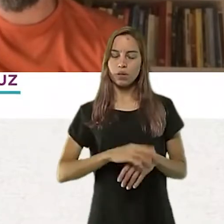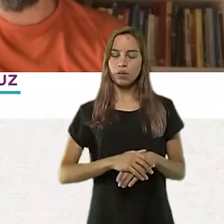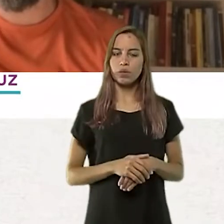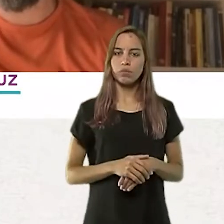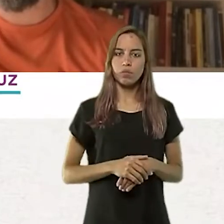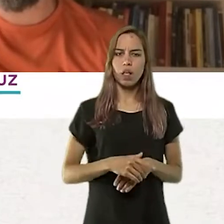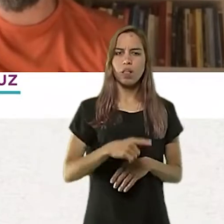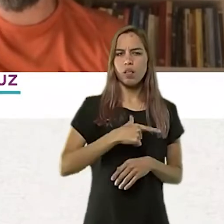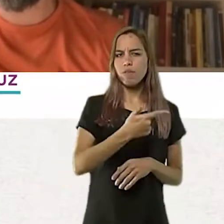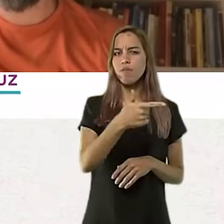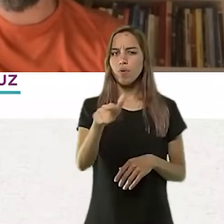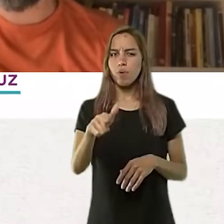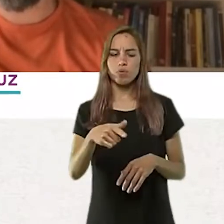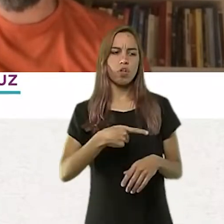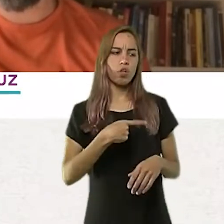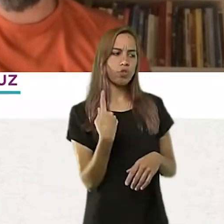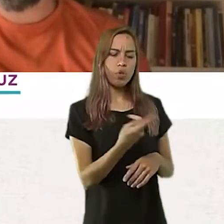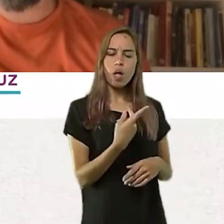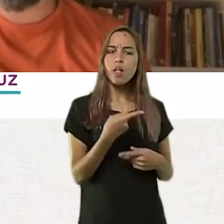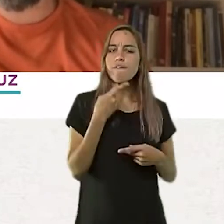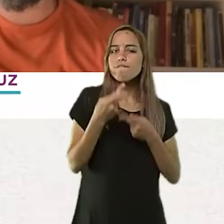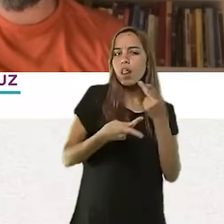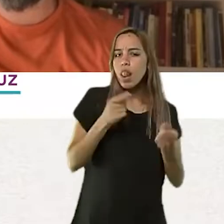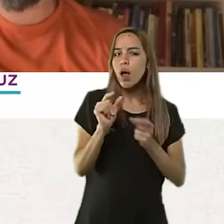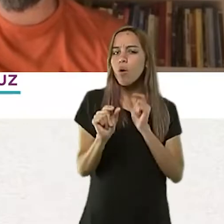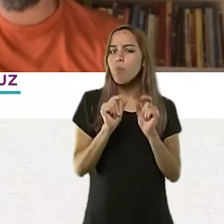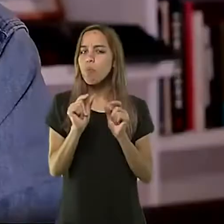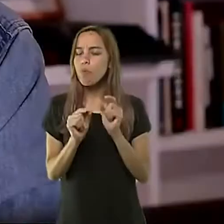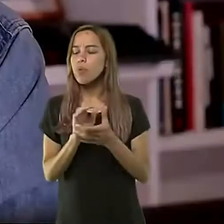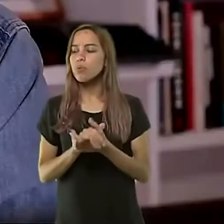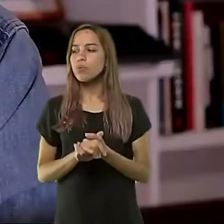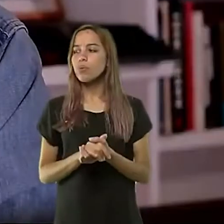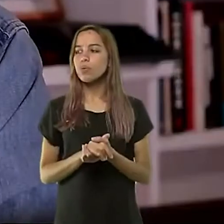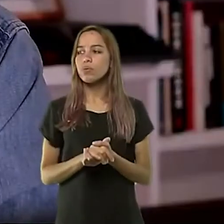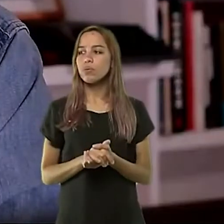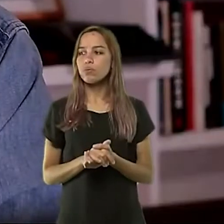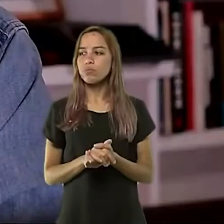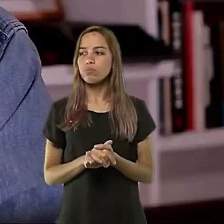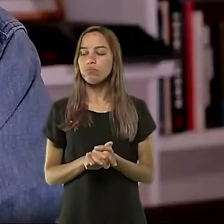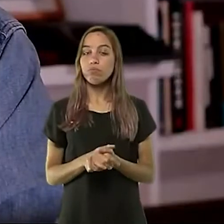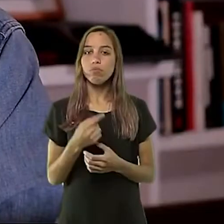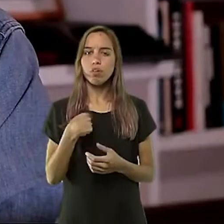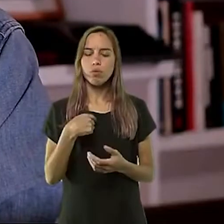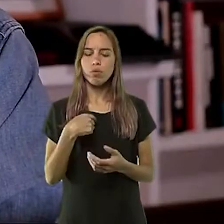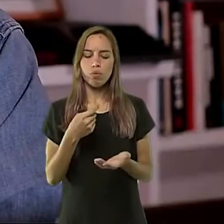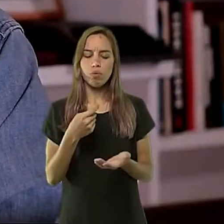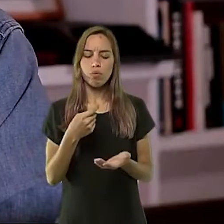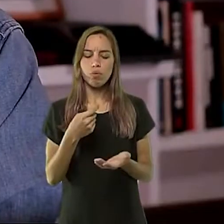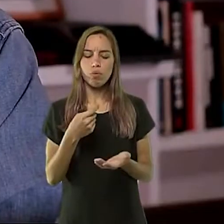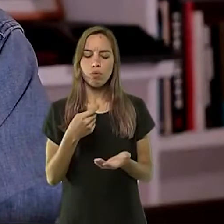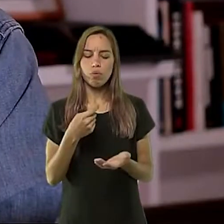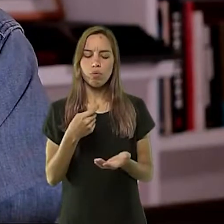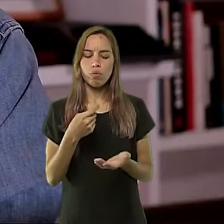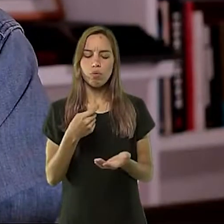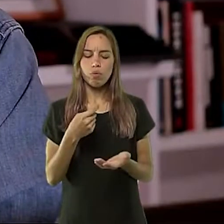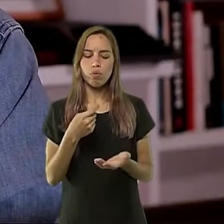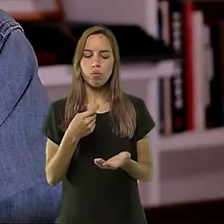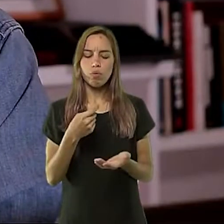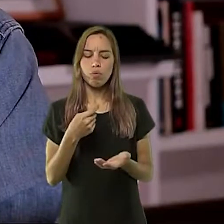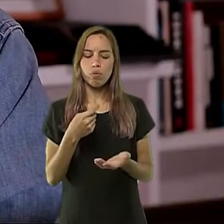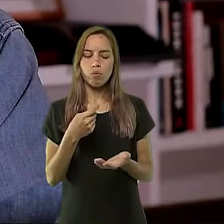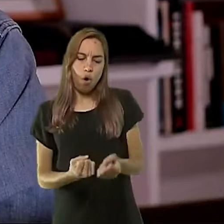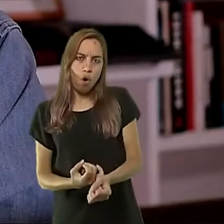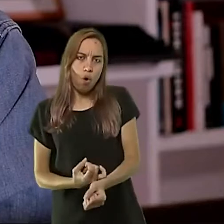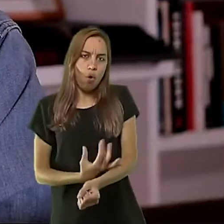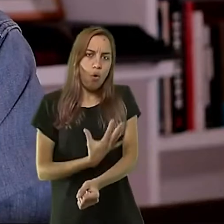com a ilustração de uma baleia jubarte. O terceiro livro, Vamos Comprar um Poeta, tem a capa azul e a ilustração de